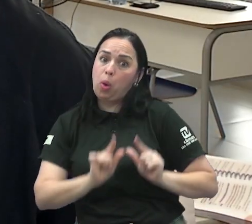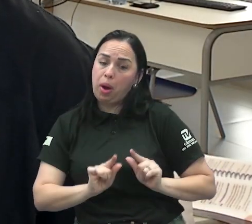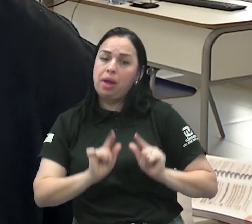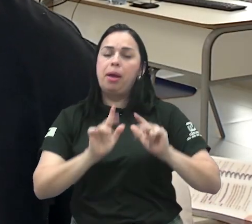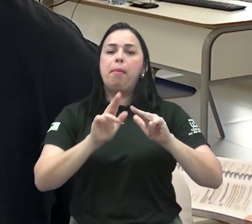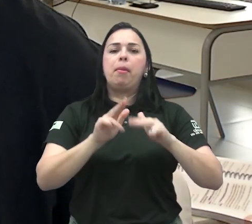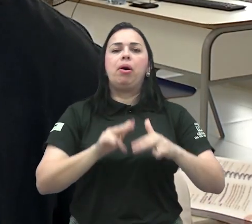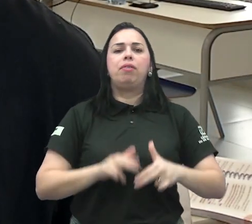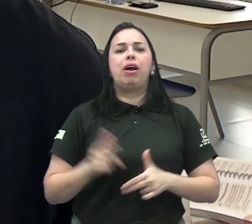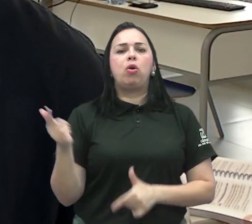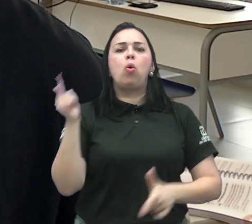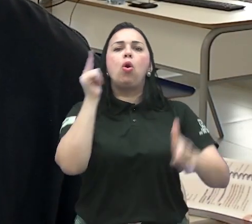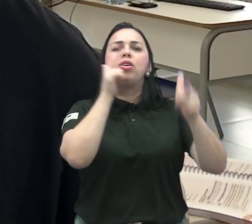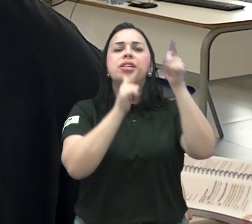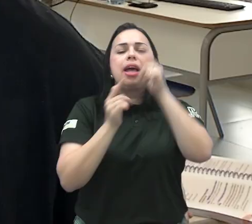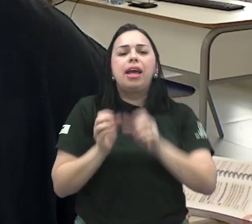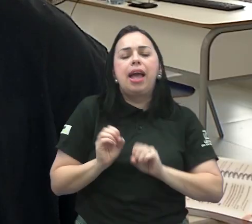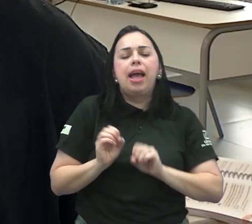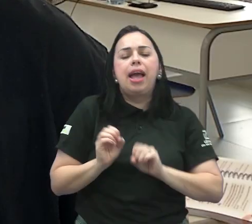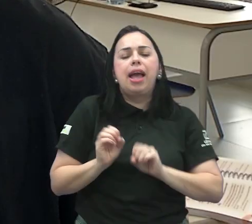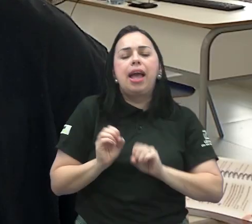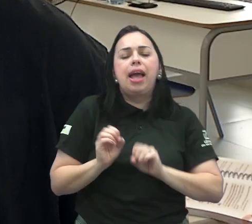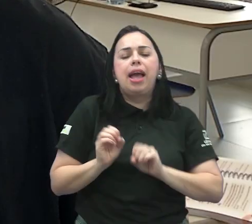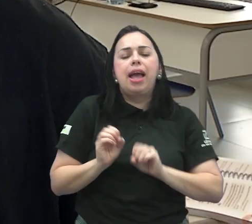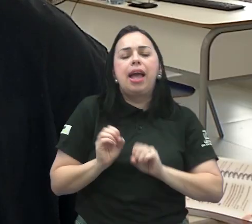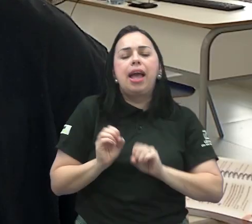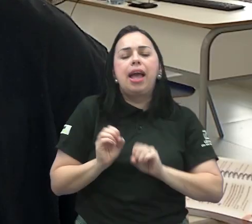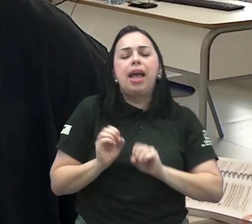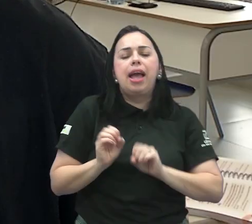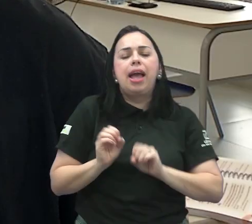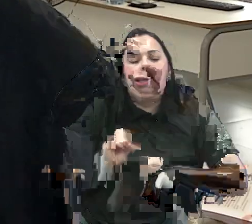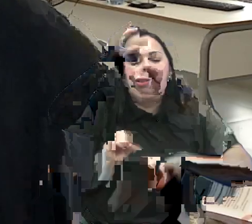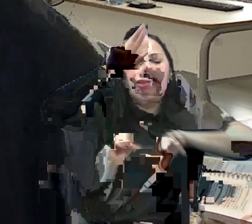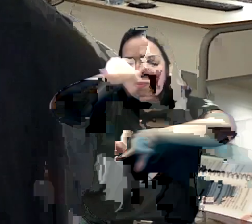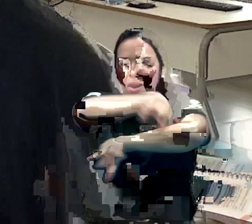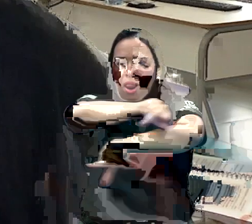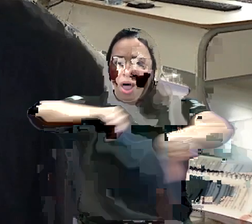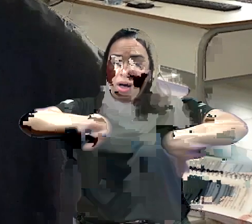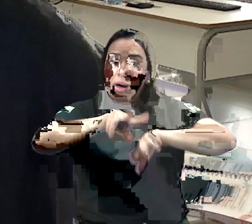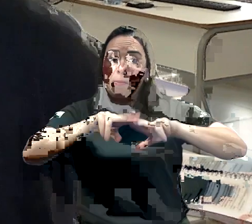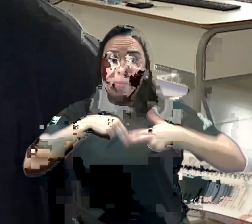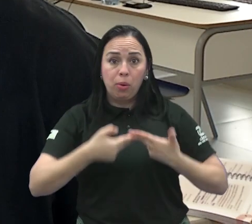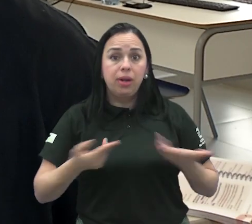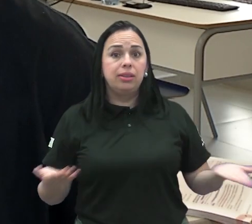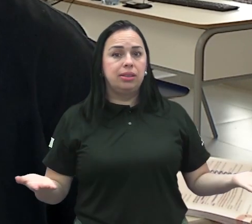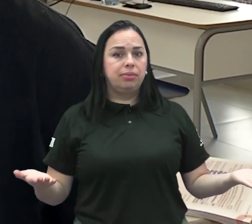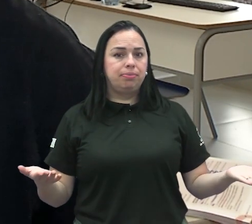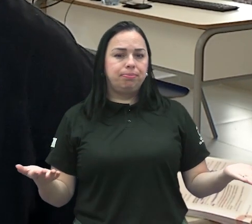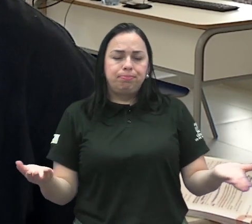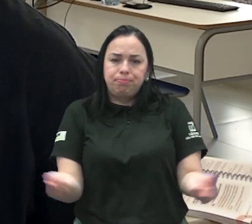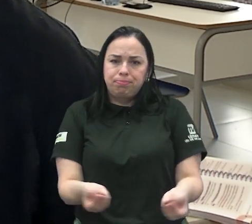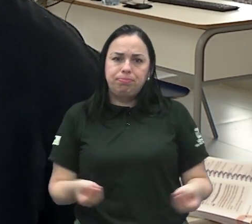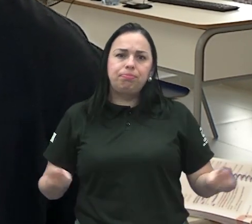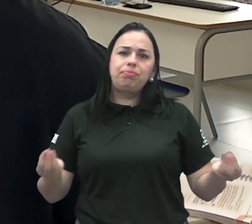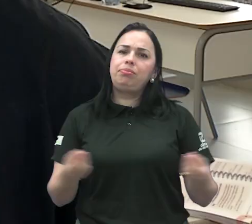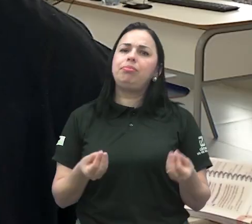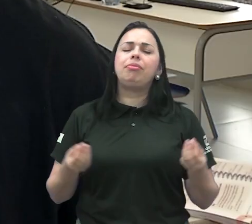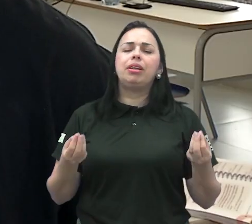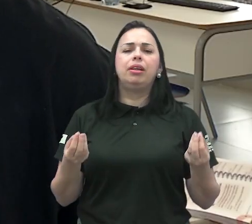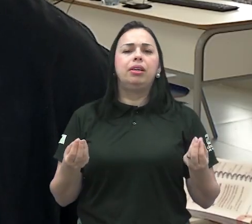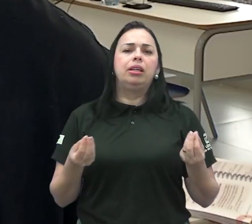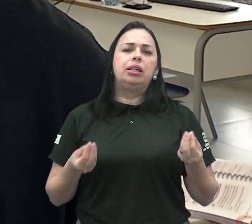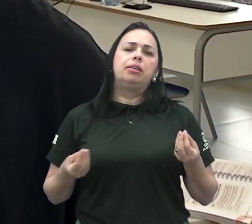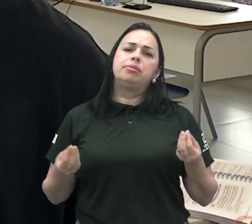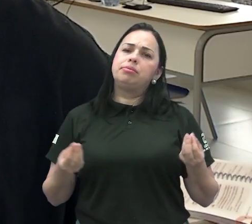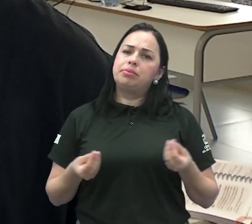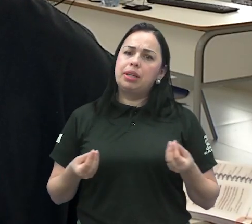né, em vários sentidos, e porque de conhecimento diferentes. Então, eu acho que no final das